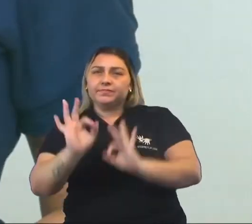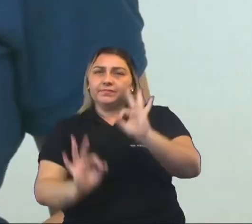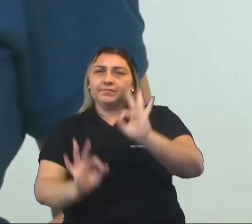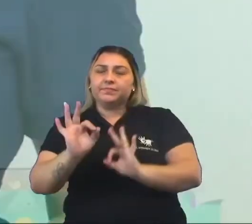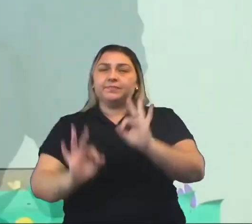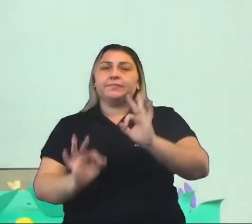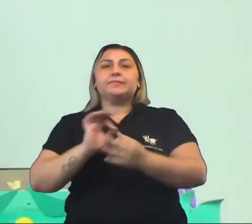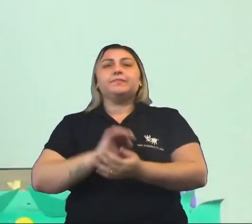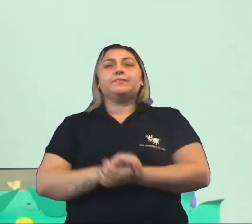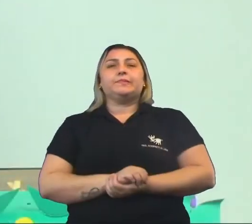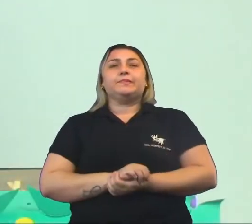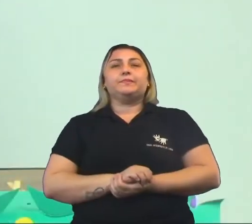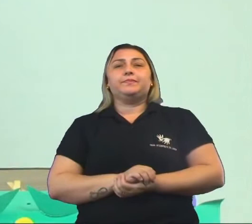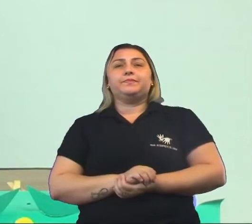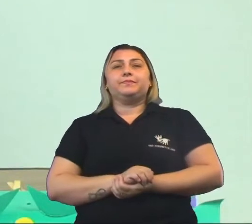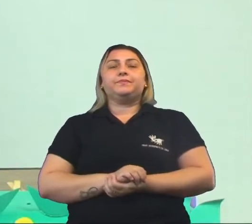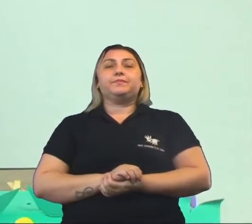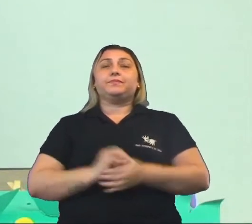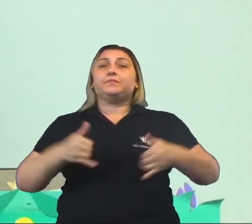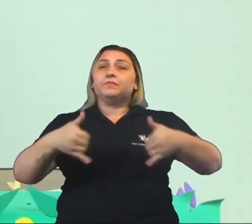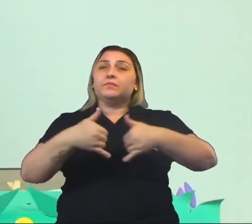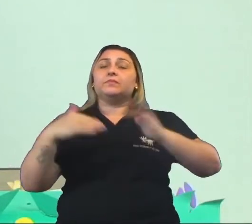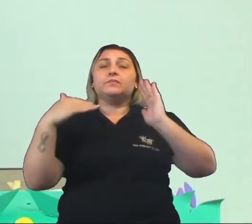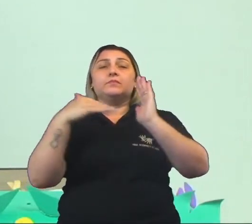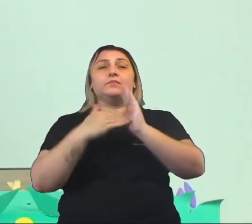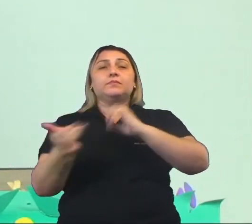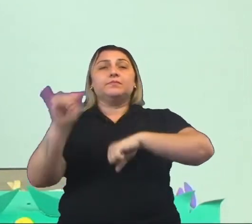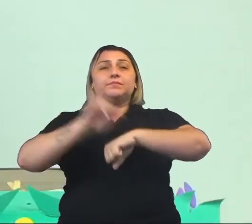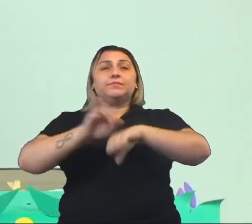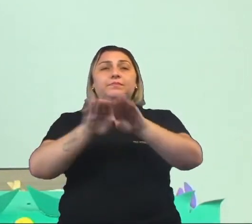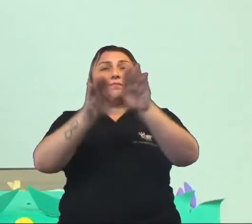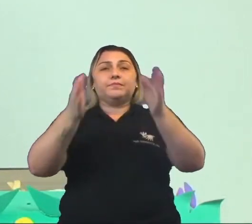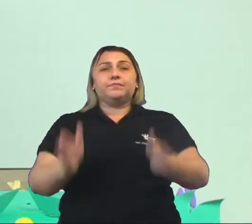por processos químicos até chegar à nossa mesa.